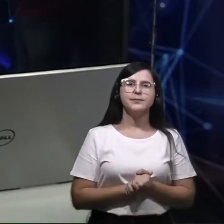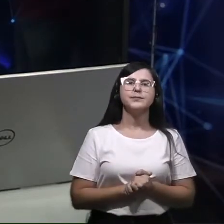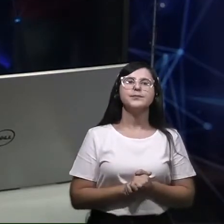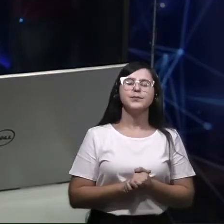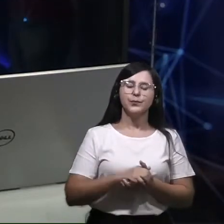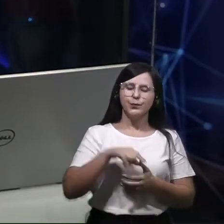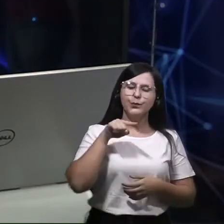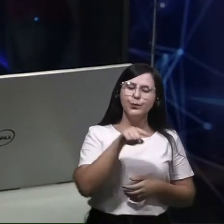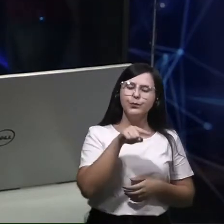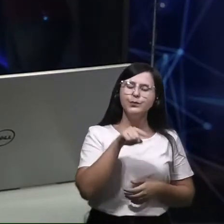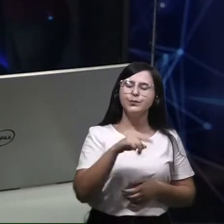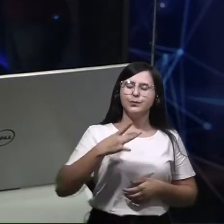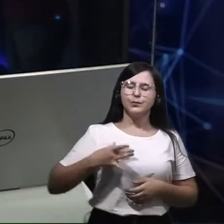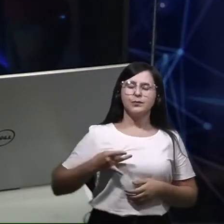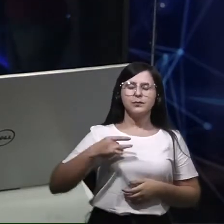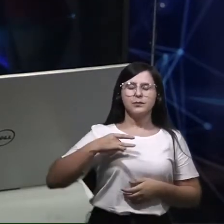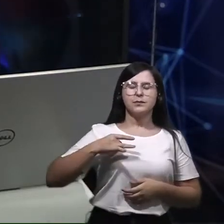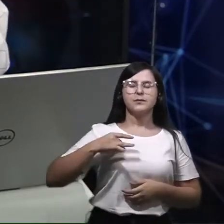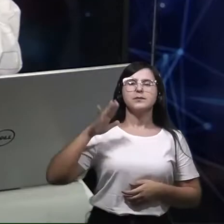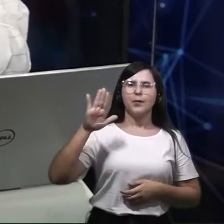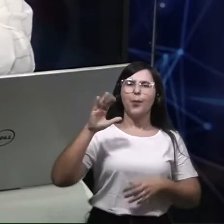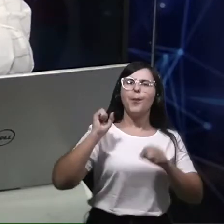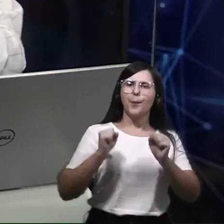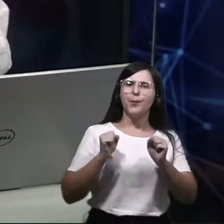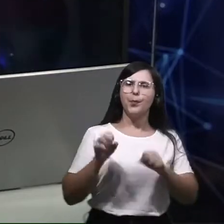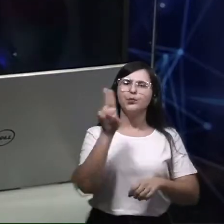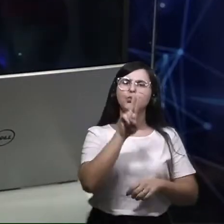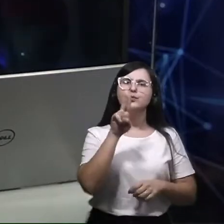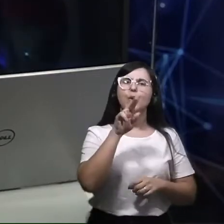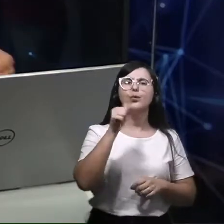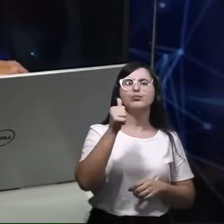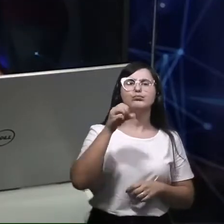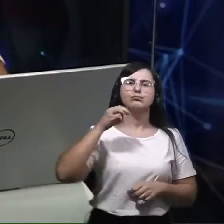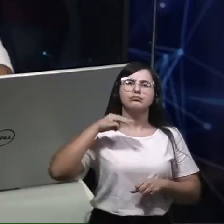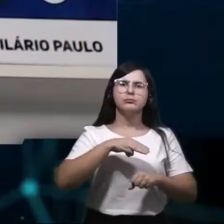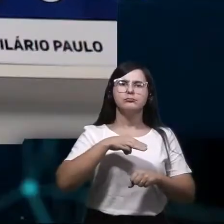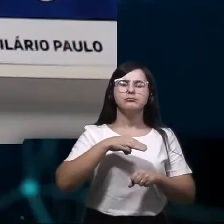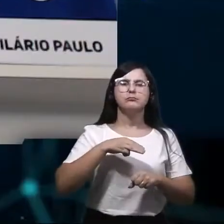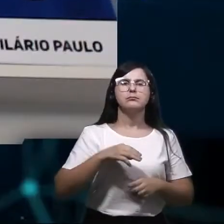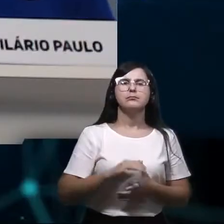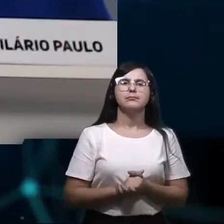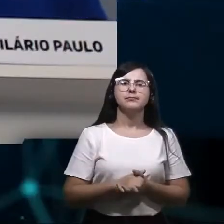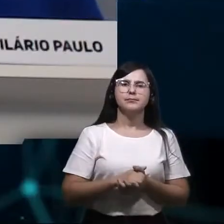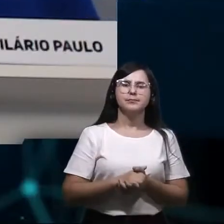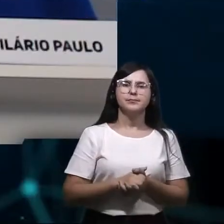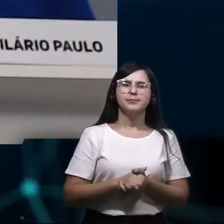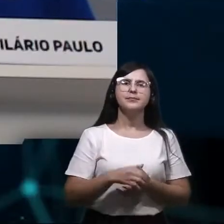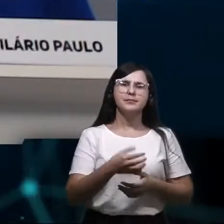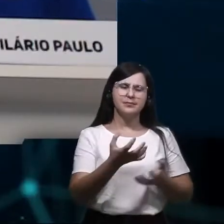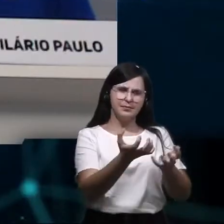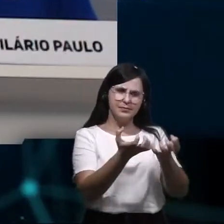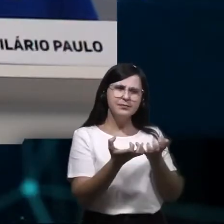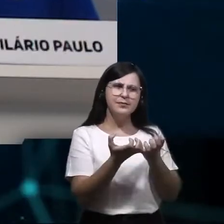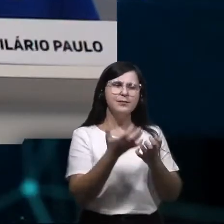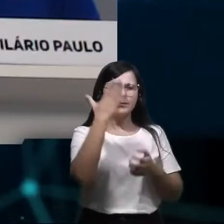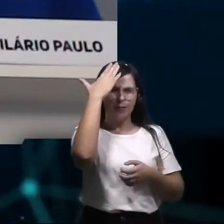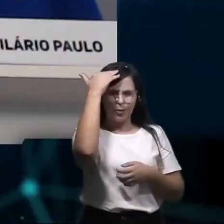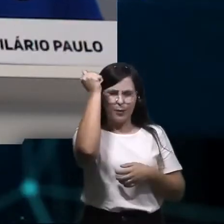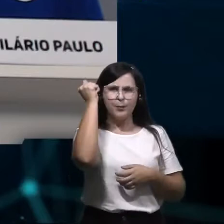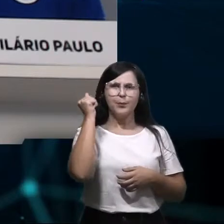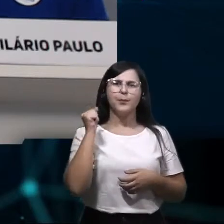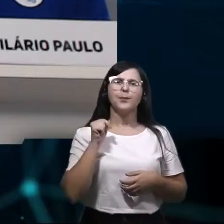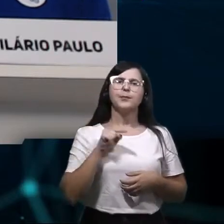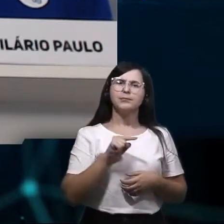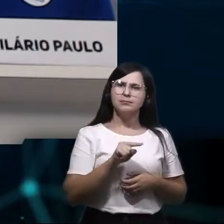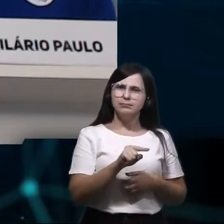Candidato Josivaldo, o senhor dispõe do tempo de 1 minuto para formular a sua pergunta. Eu queria saber do candidato